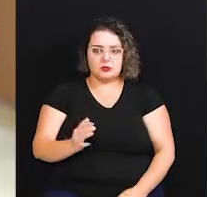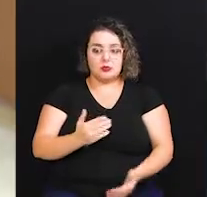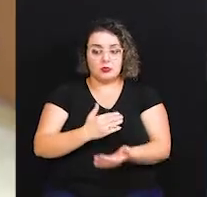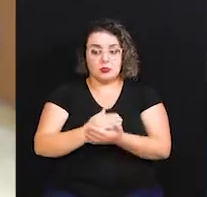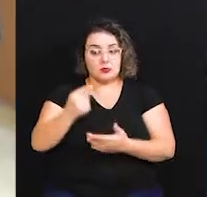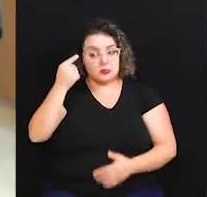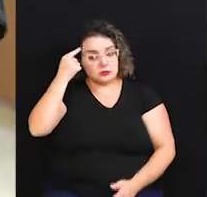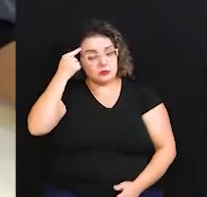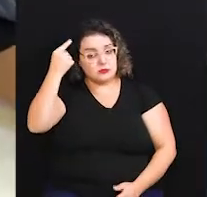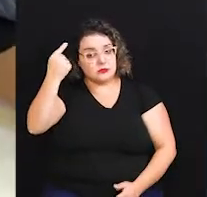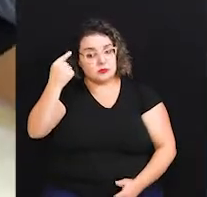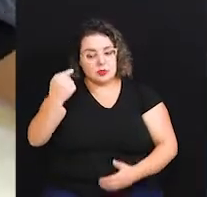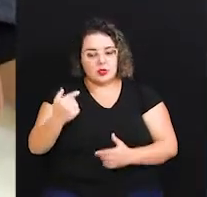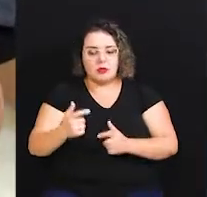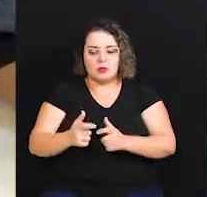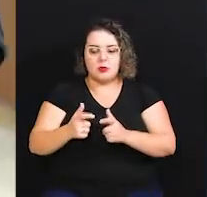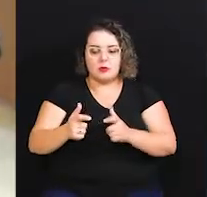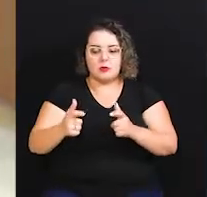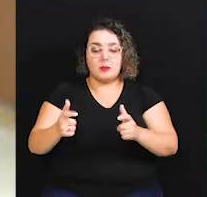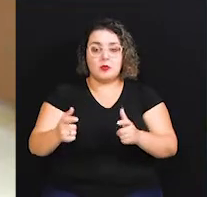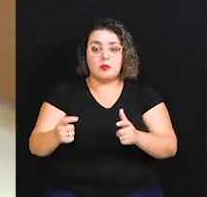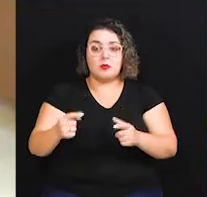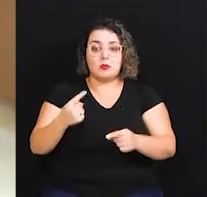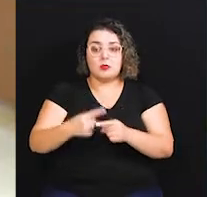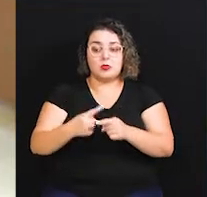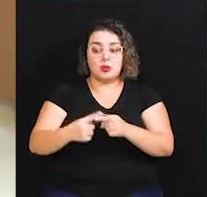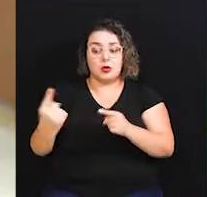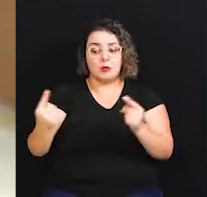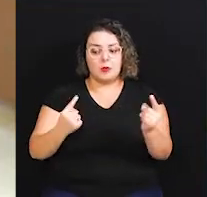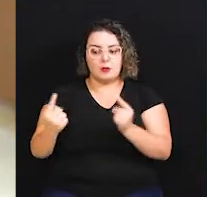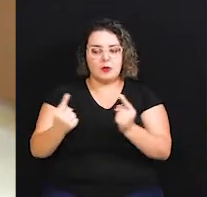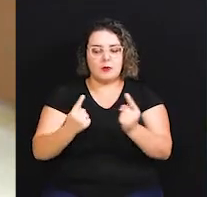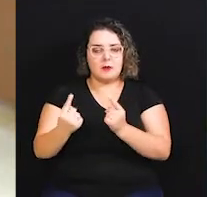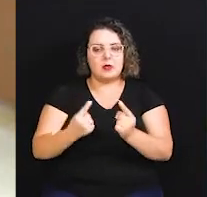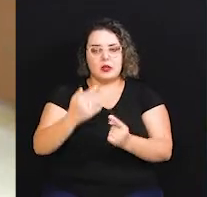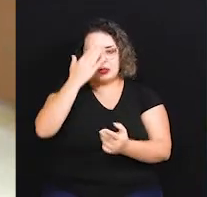uma ideia e essa ideia só continua porque outras pessoas